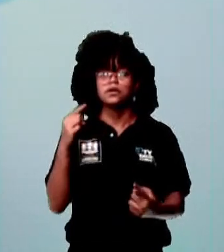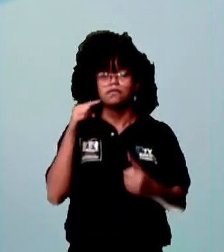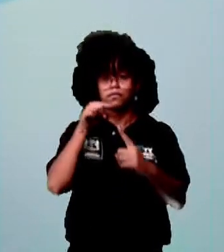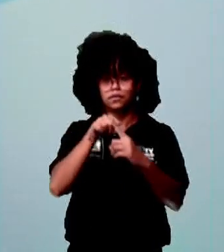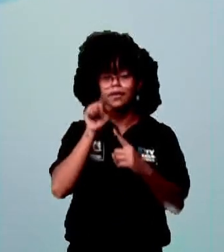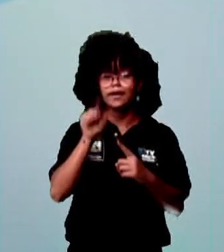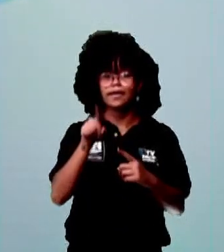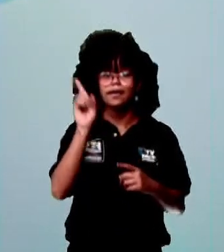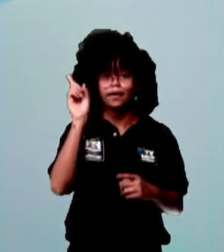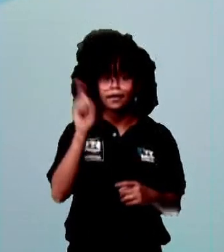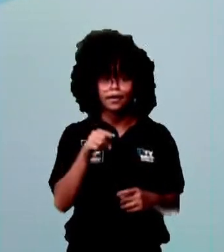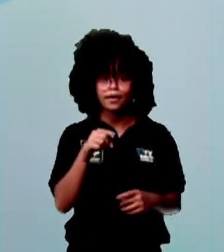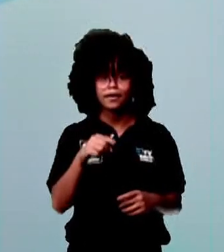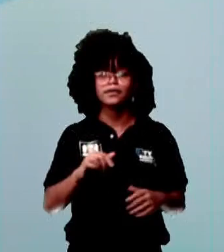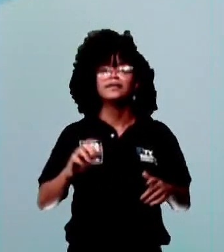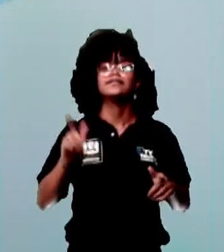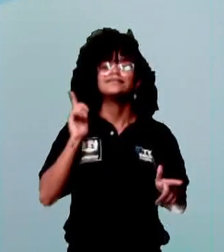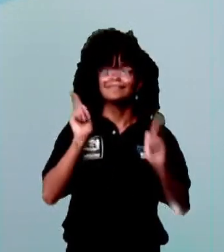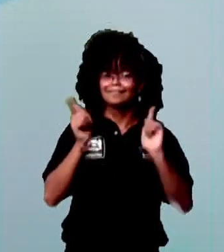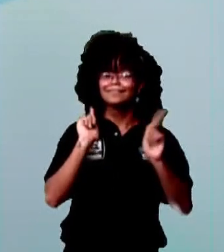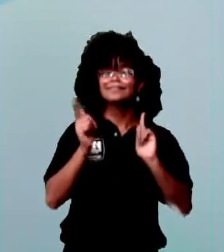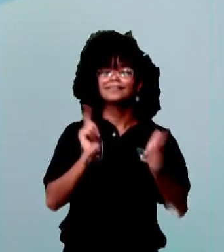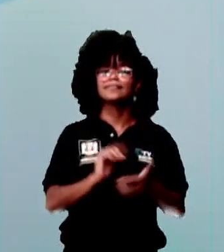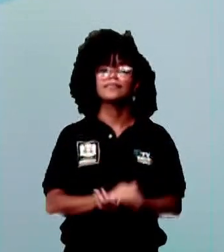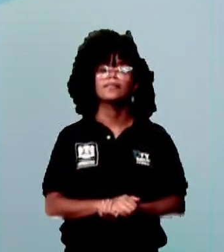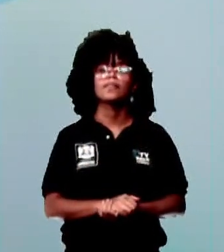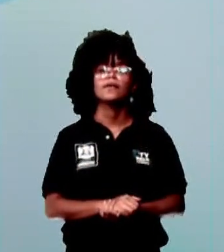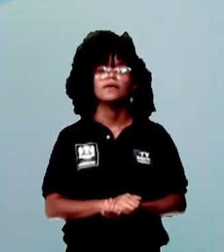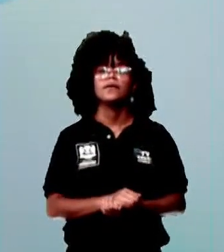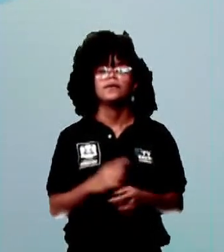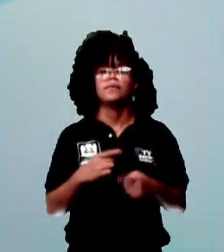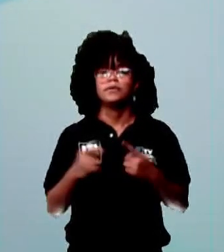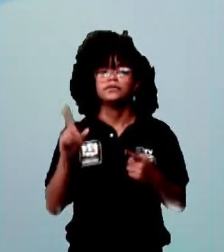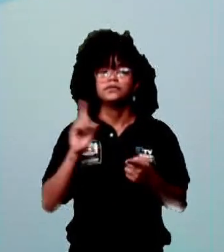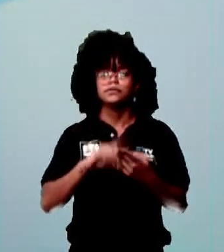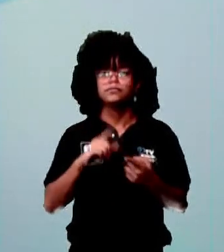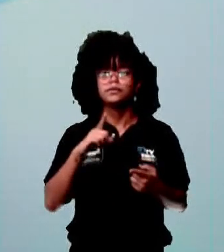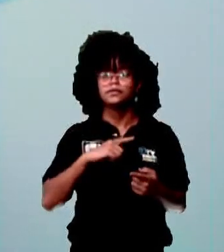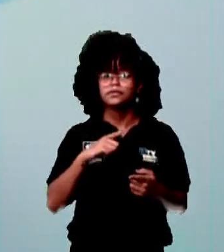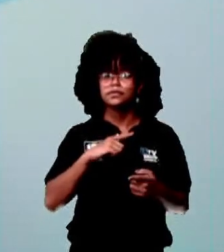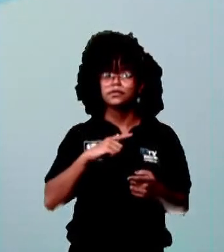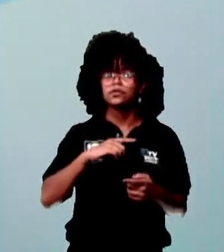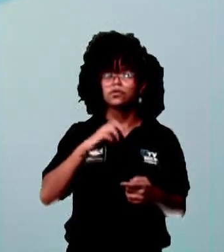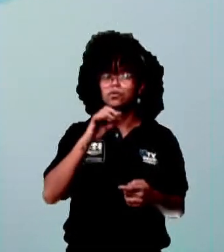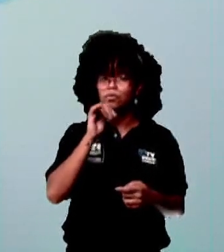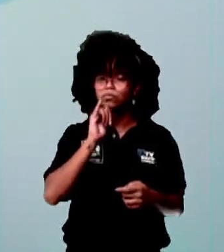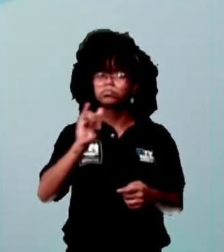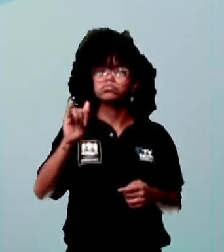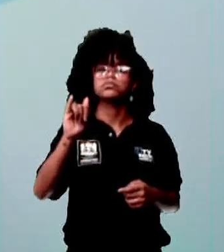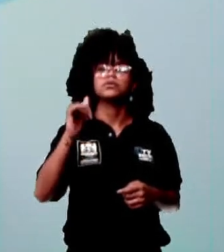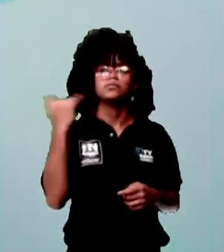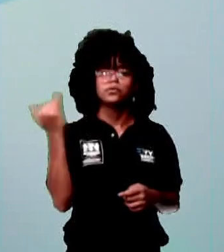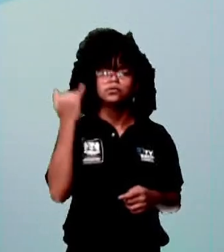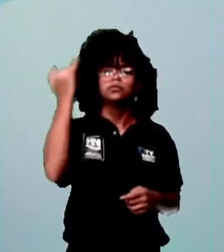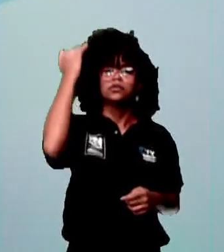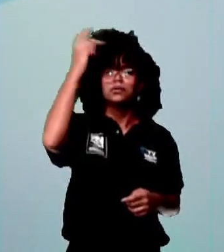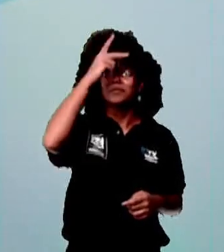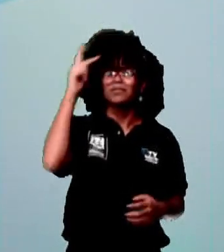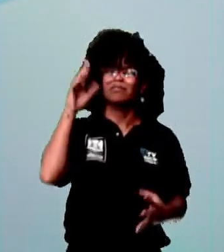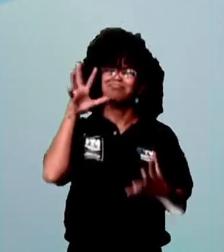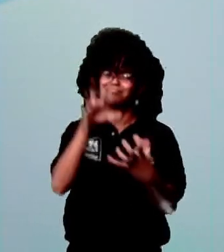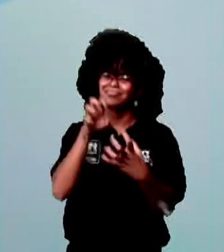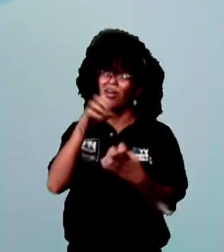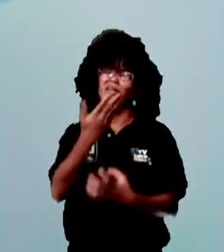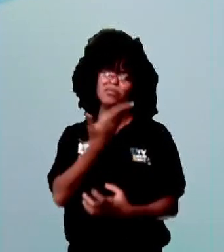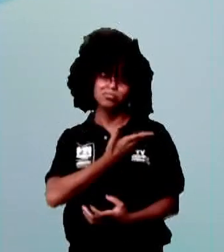dessa tirinha é de entreter, não é? Mas não deixa de passar uma mensagem importante, não é? Que é sobre bullying, sobre perturbar o